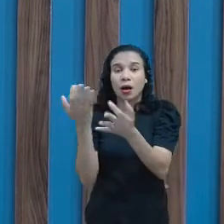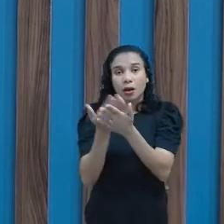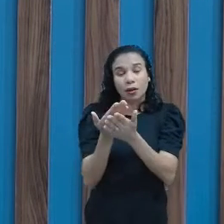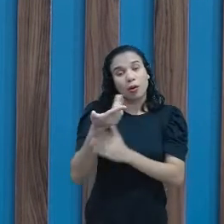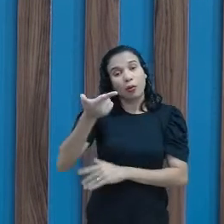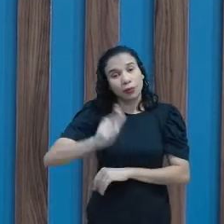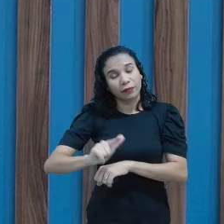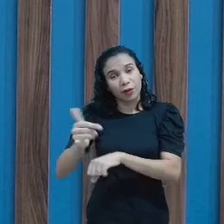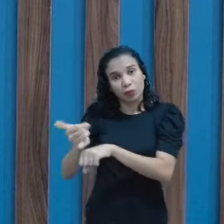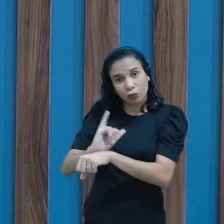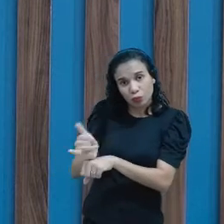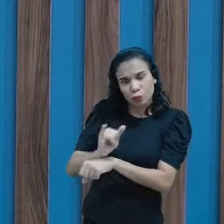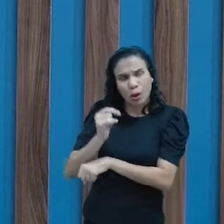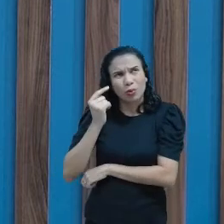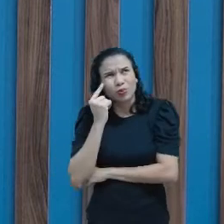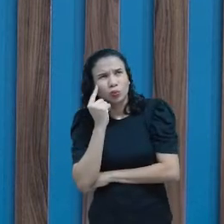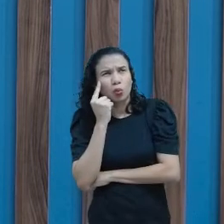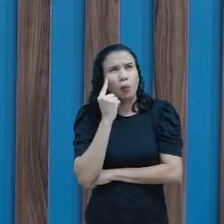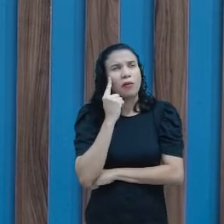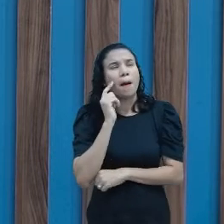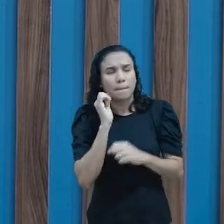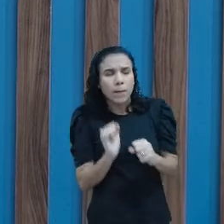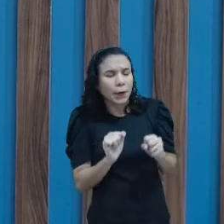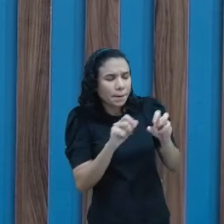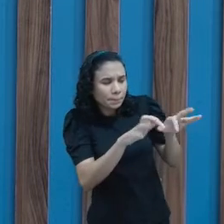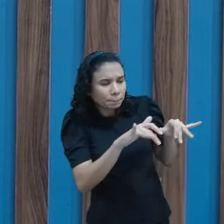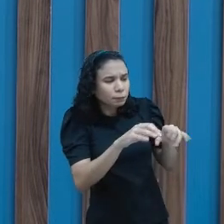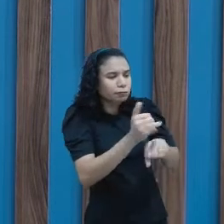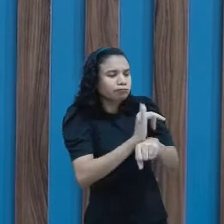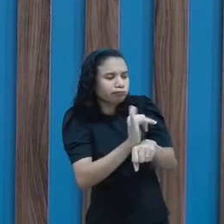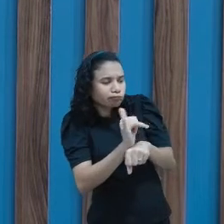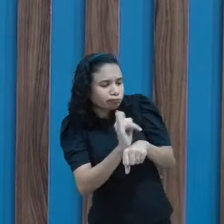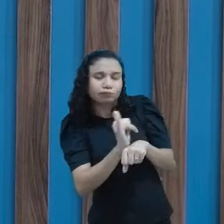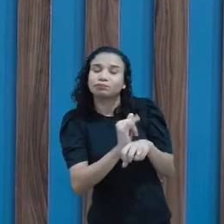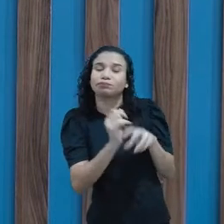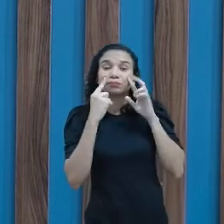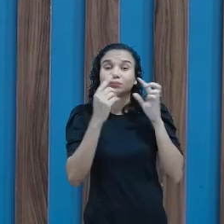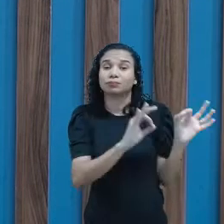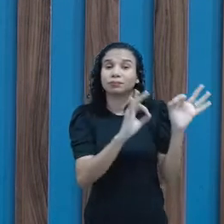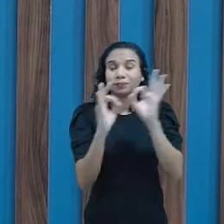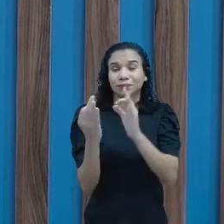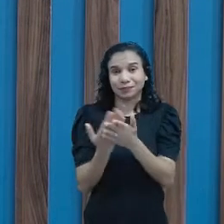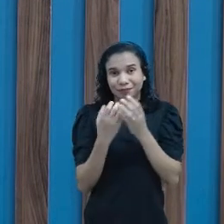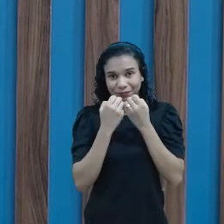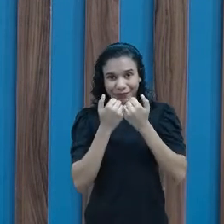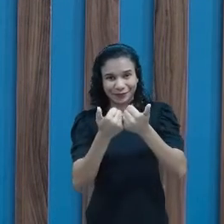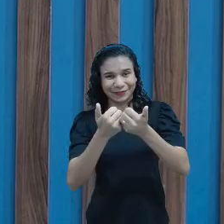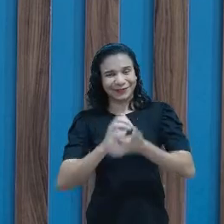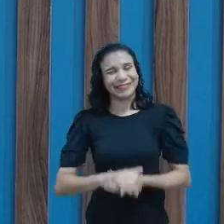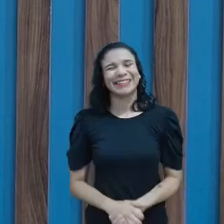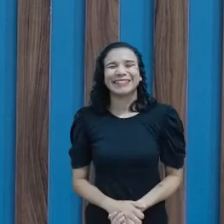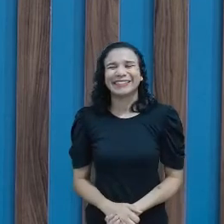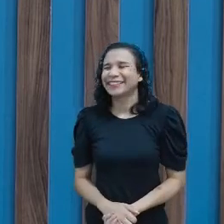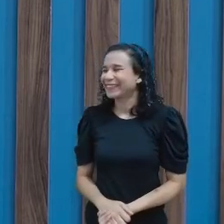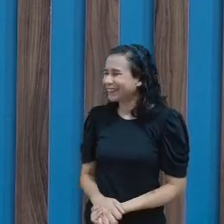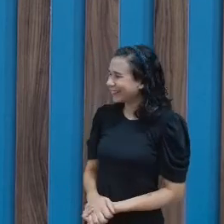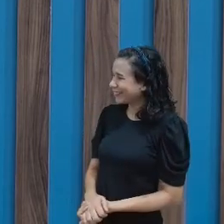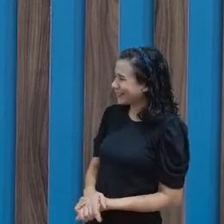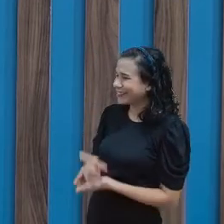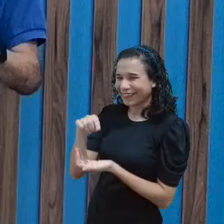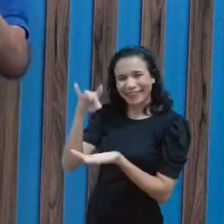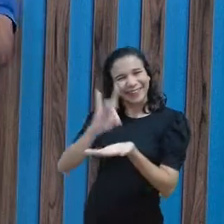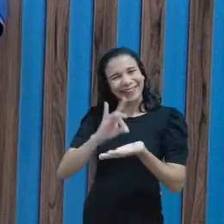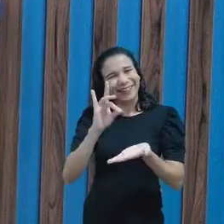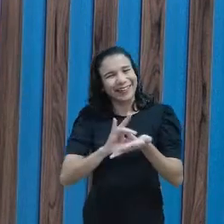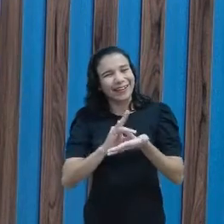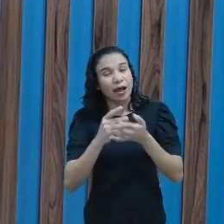no YouTube. Teve alguma dúvida? Visita lá o YouTube, canal Educa Recife, e rever nossas aulas. Tudo bem? Exatamente, professora Marta, sempre